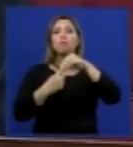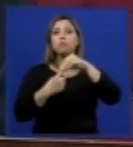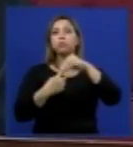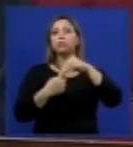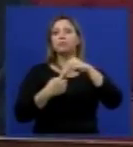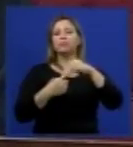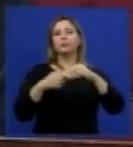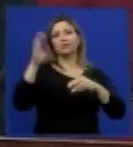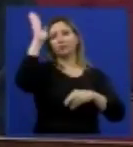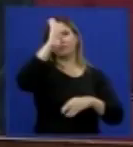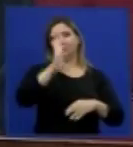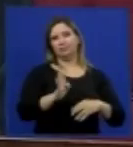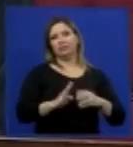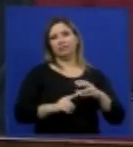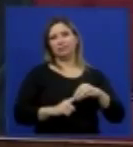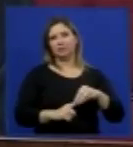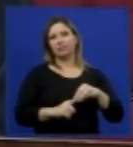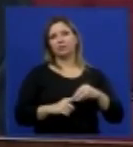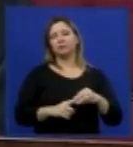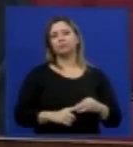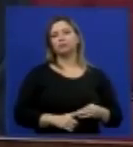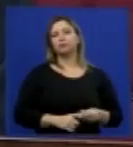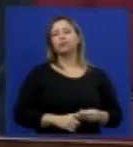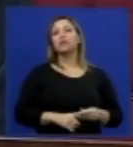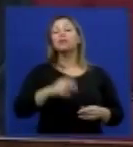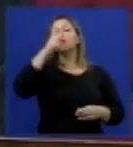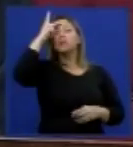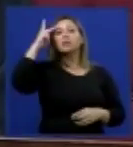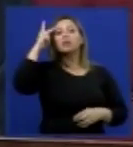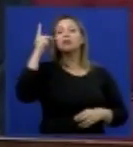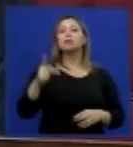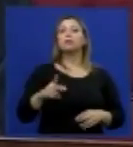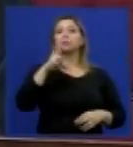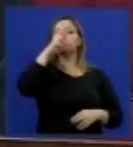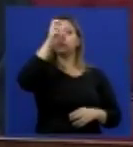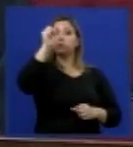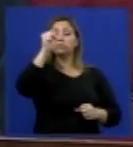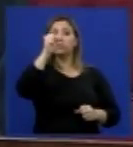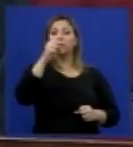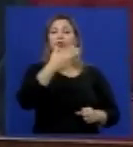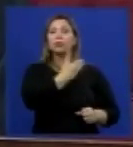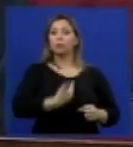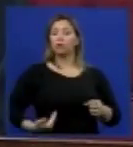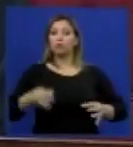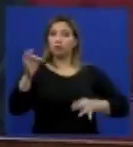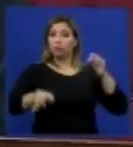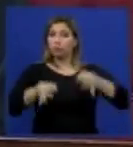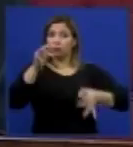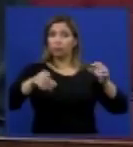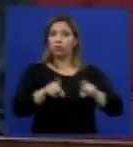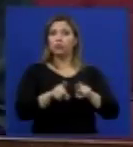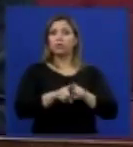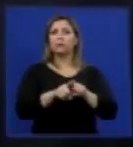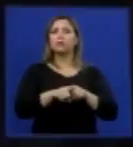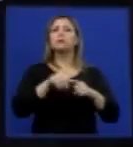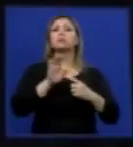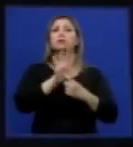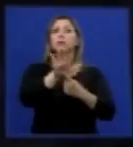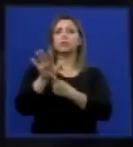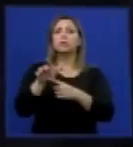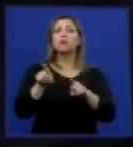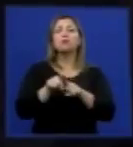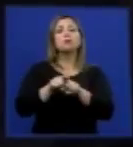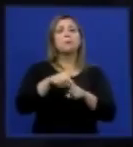internacional, ou seja, o ato do Poder Judiciário de permitir a importação reflete como uma posição do